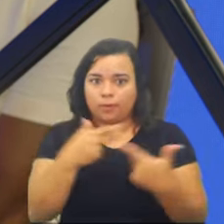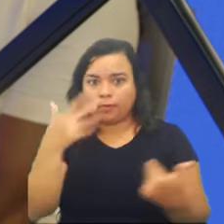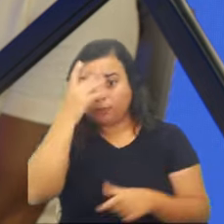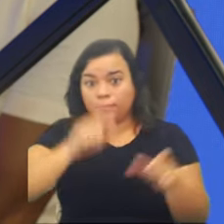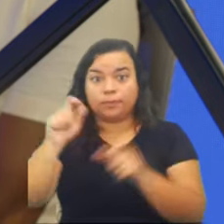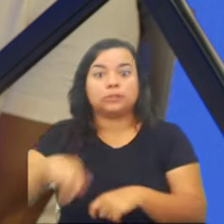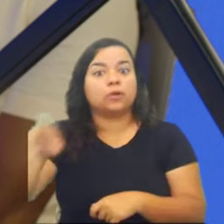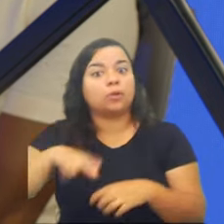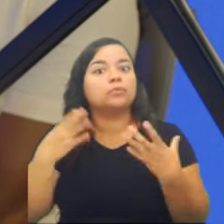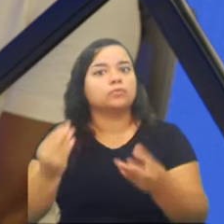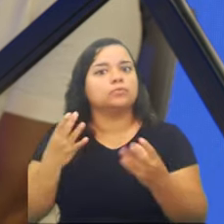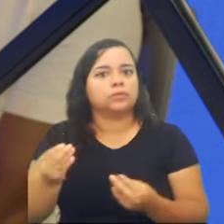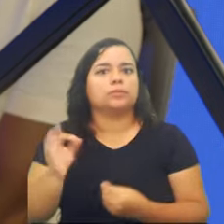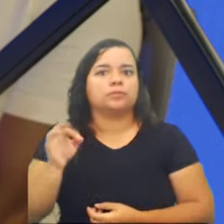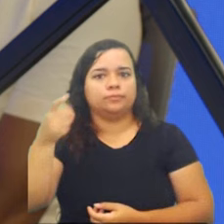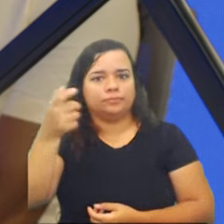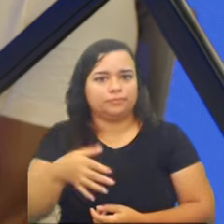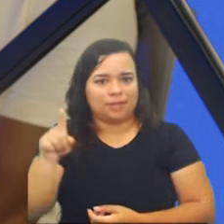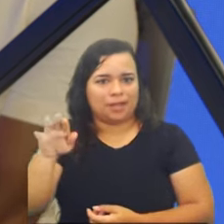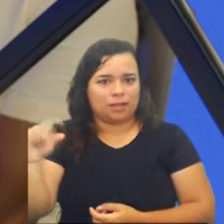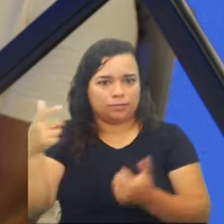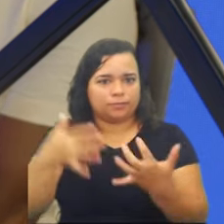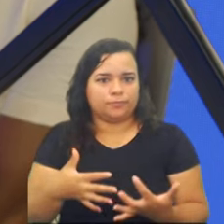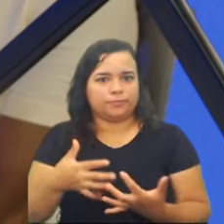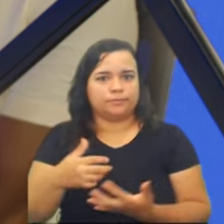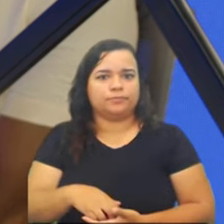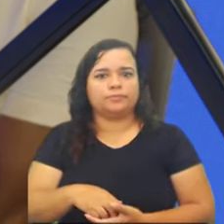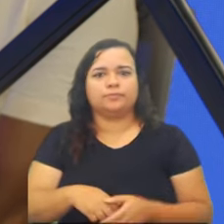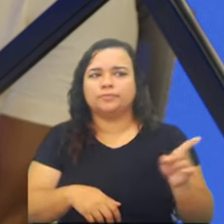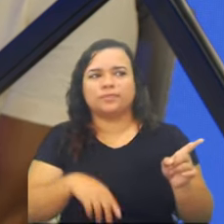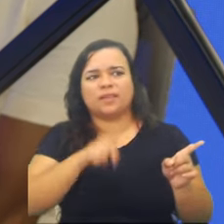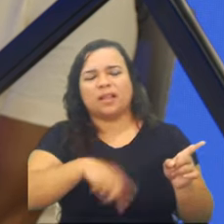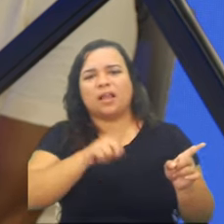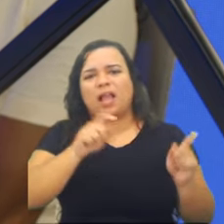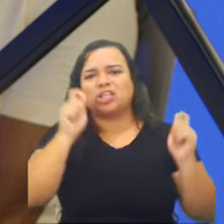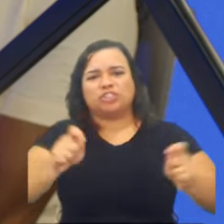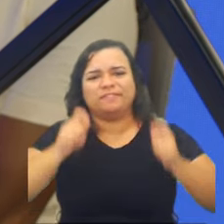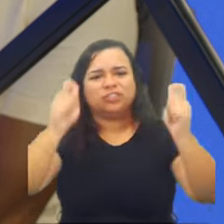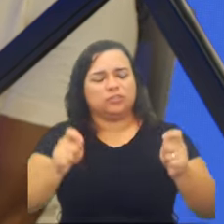coisa de um termo que as pessoas têm usado muito viu Carol para mim então executivo Ah mas Fulano é muito